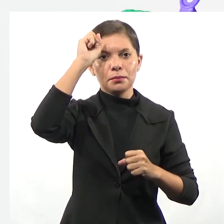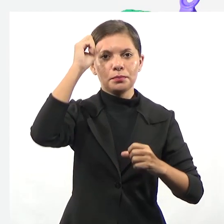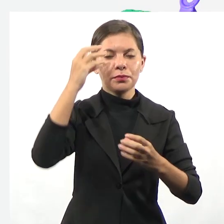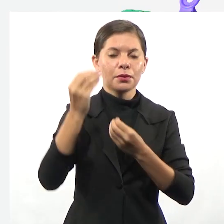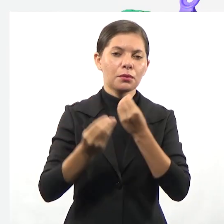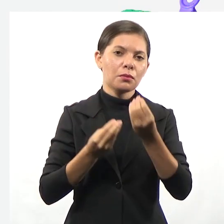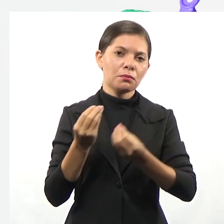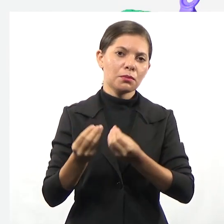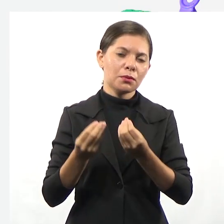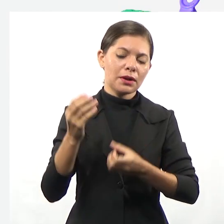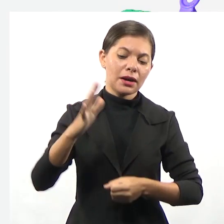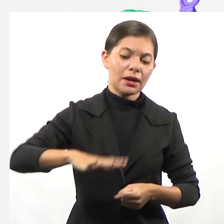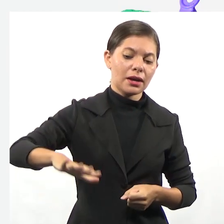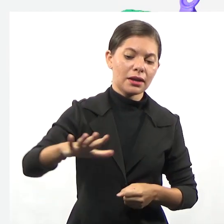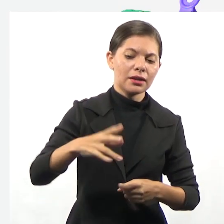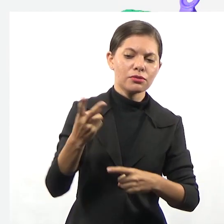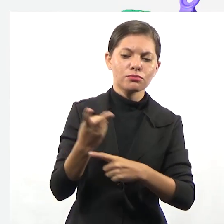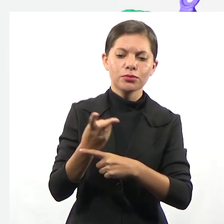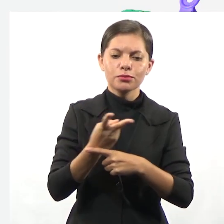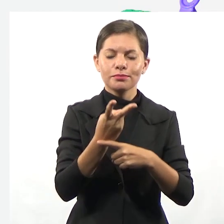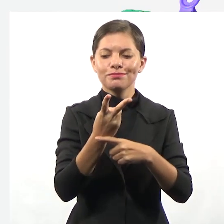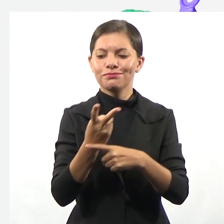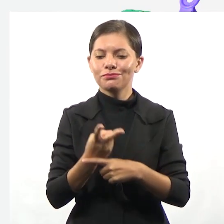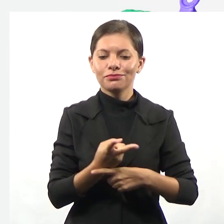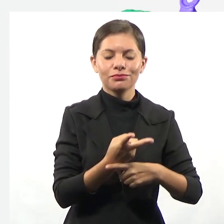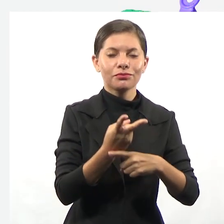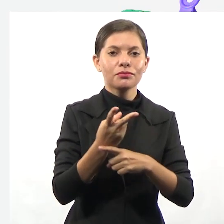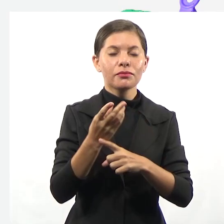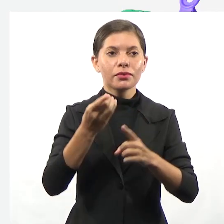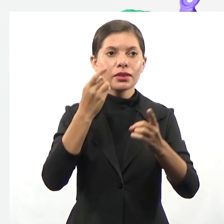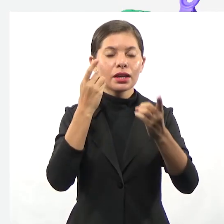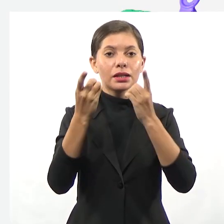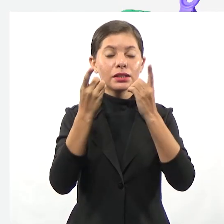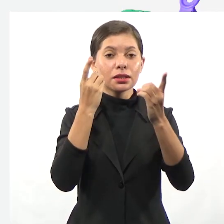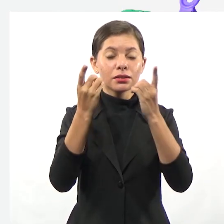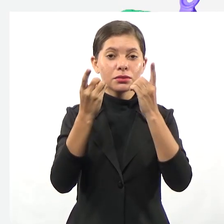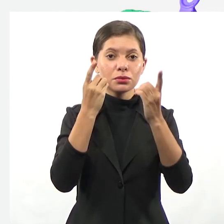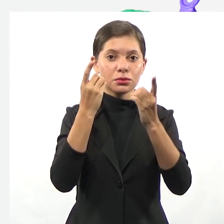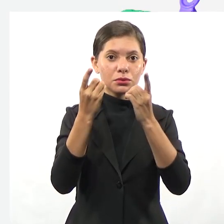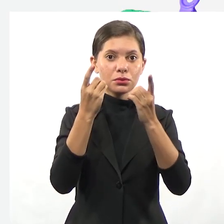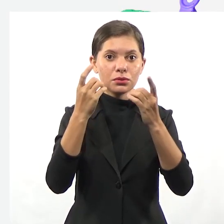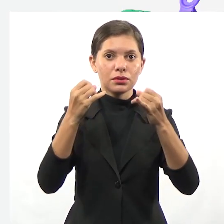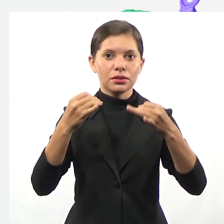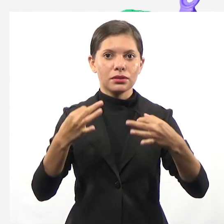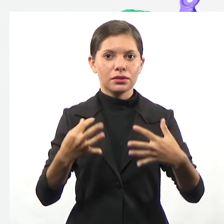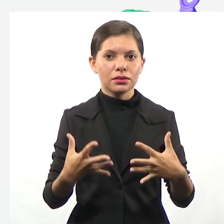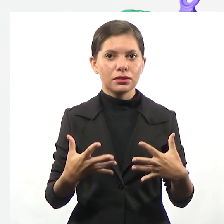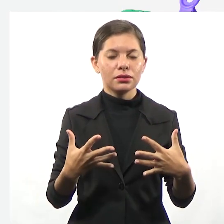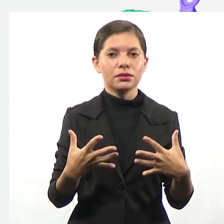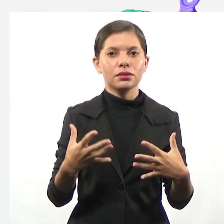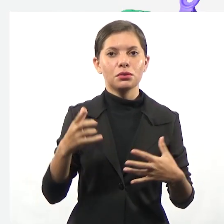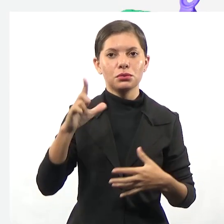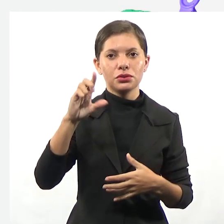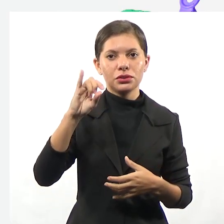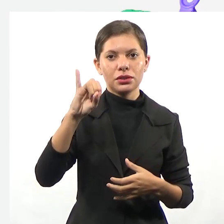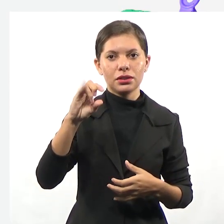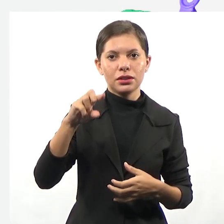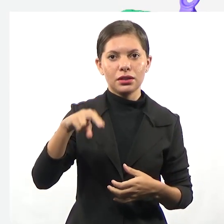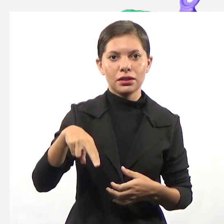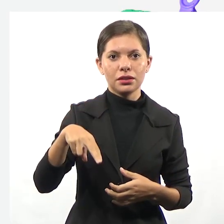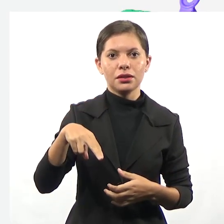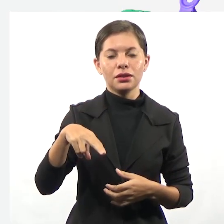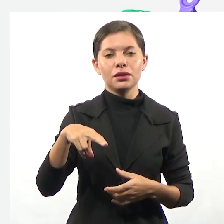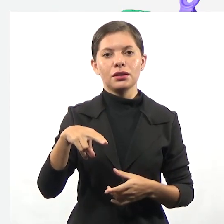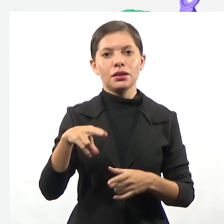dados, na descrição de Lin e Cerconi, pode ser definido como um processo de extração de informações implícitas,